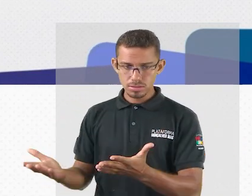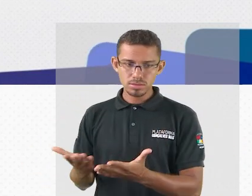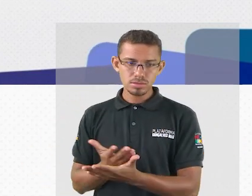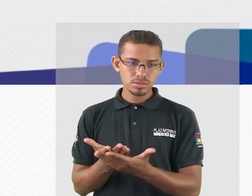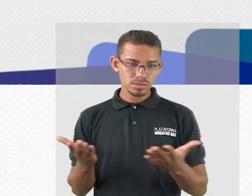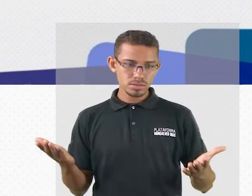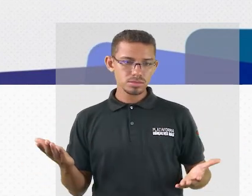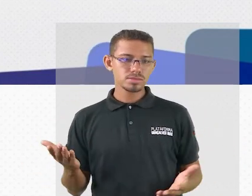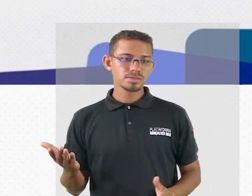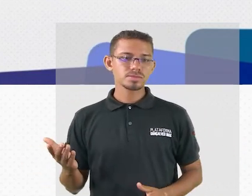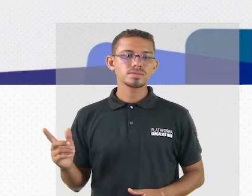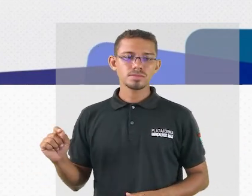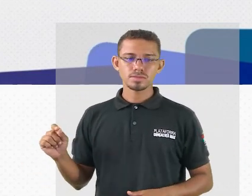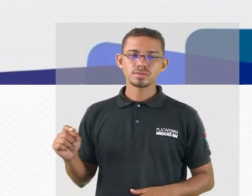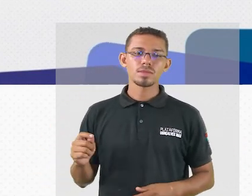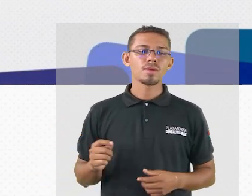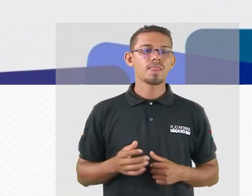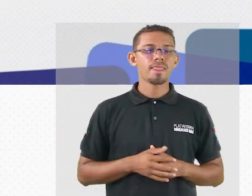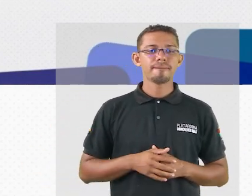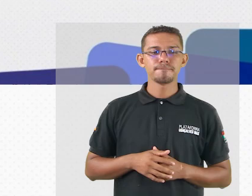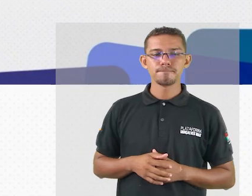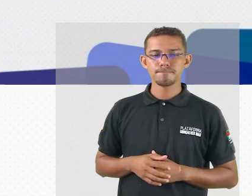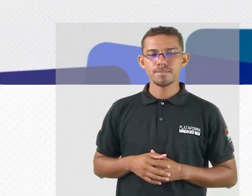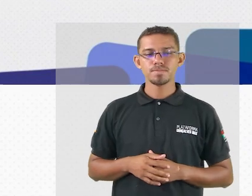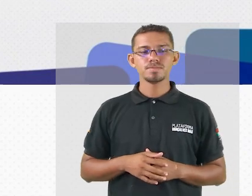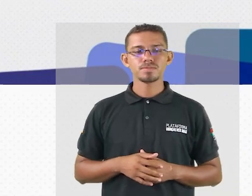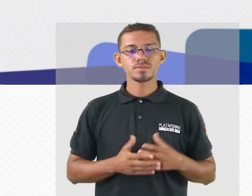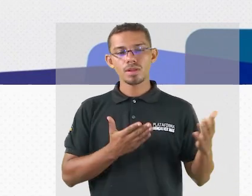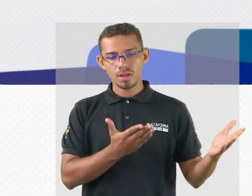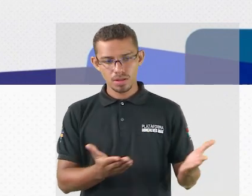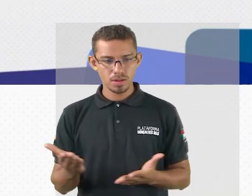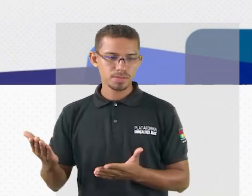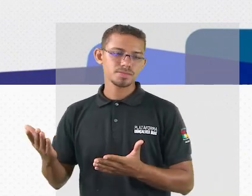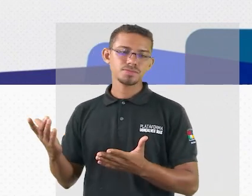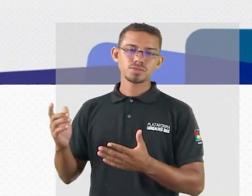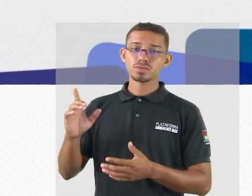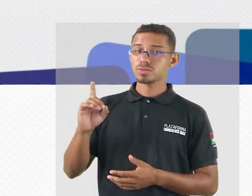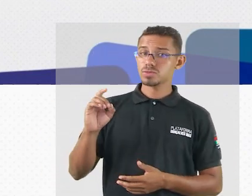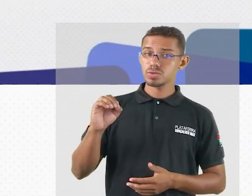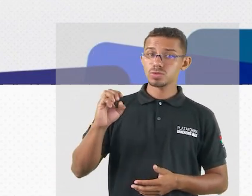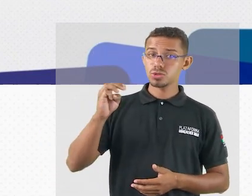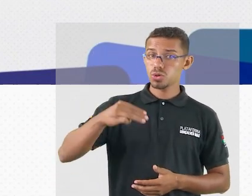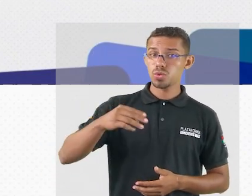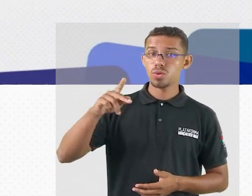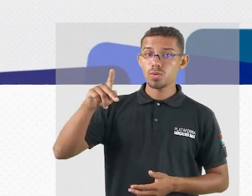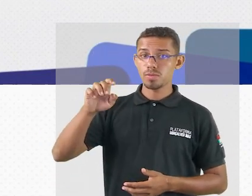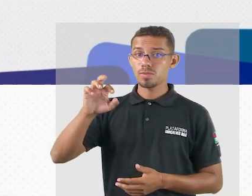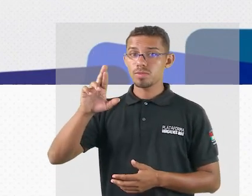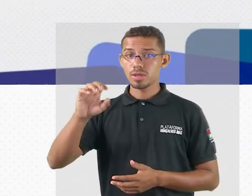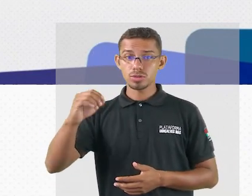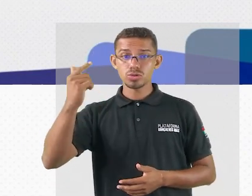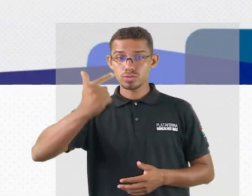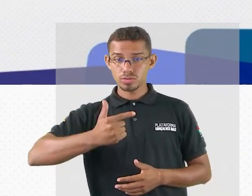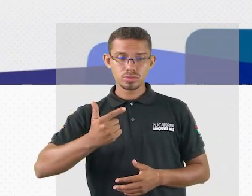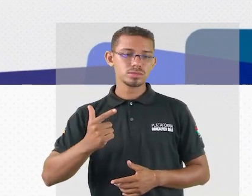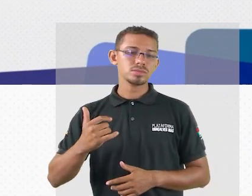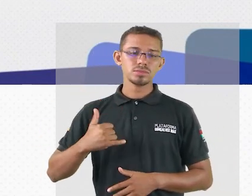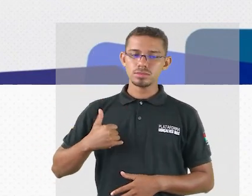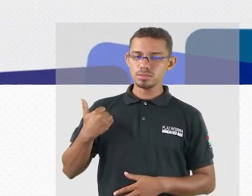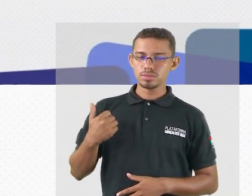ali que a Constituição não dava, mas passaram por cima dela para que Dom Pedro II então assumisse, né, ainda com a idade